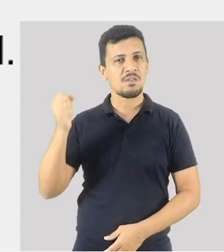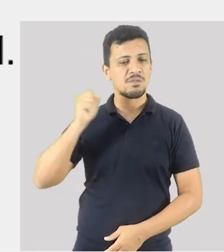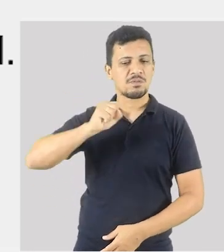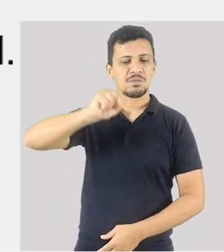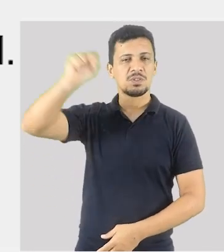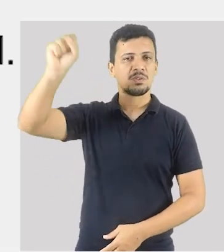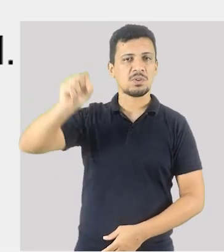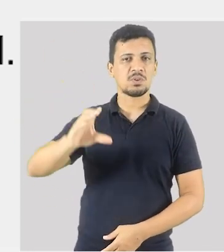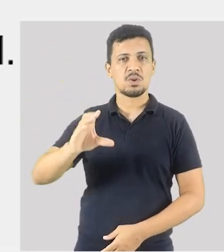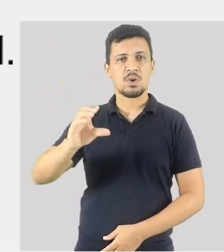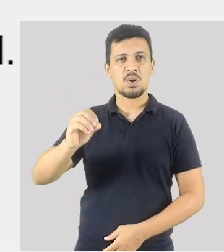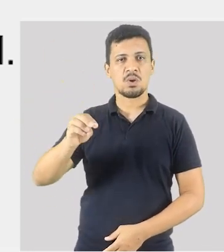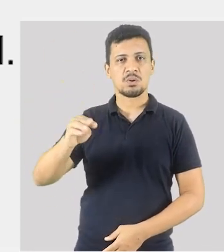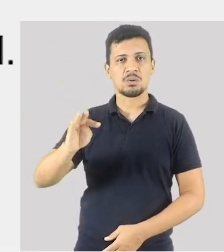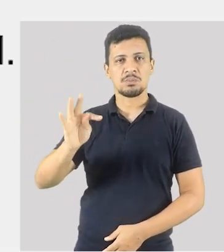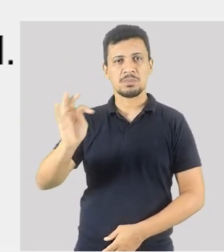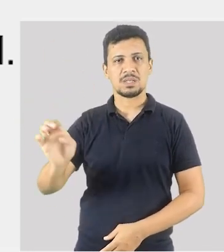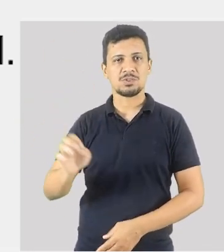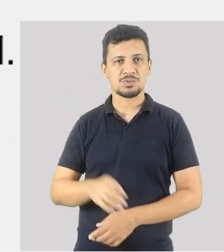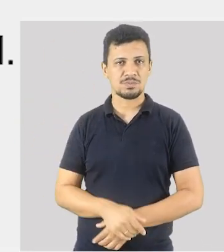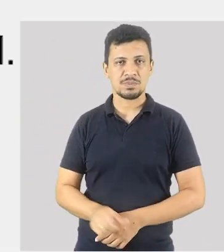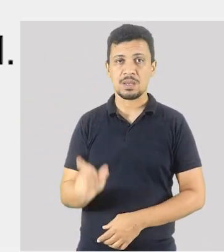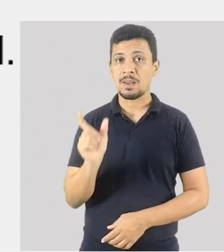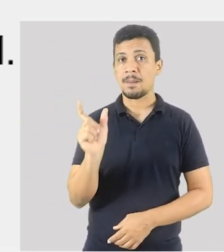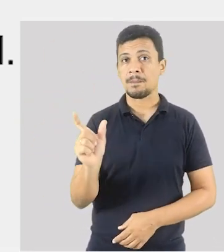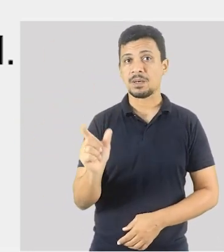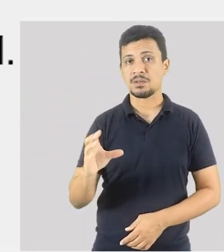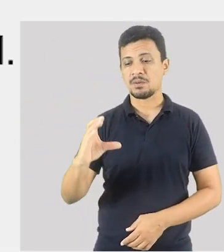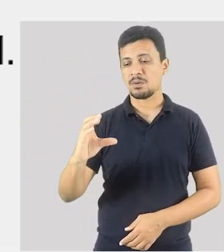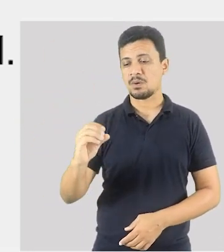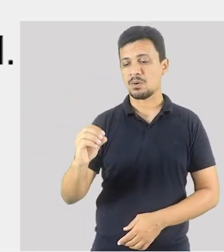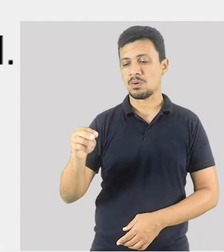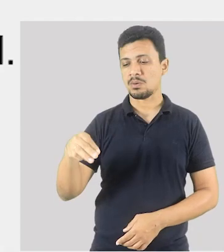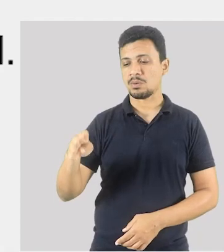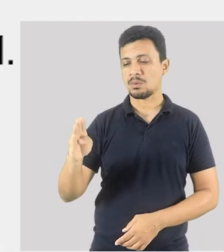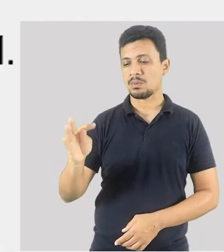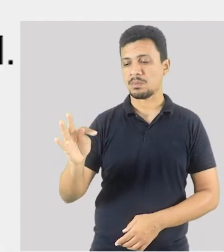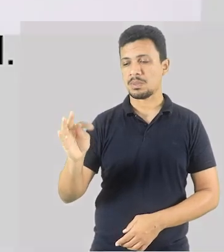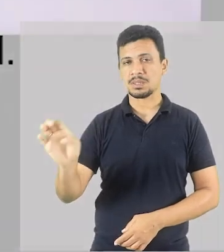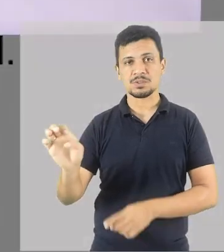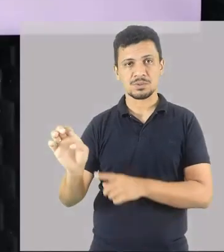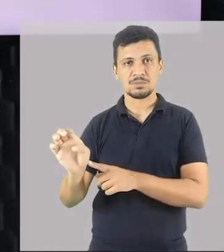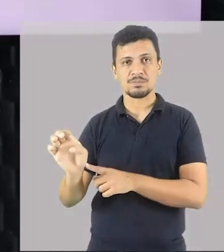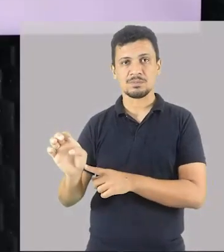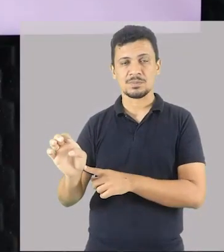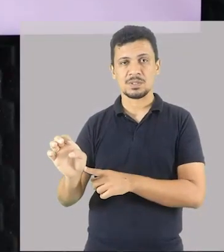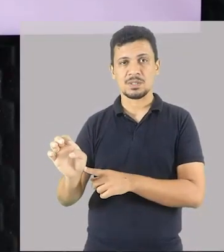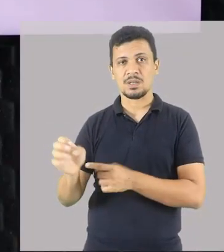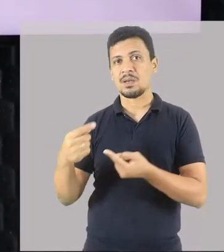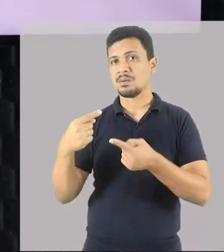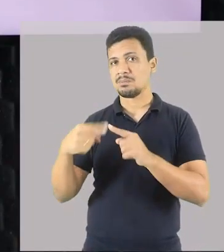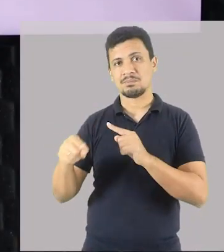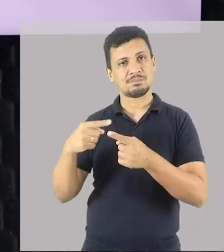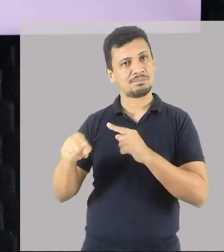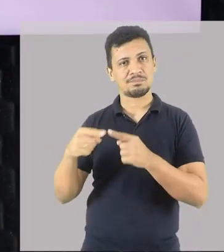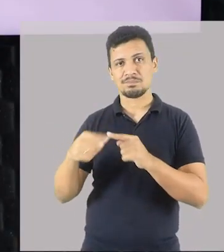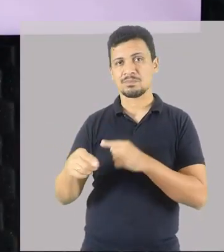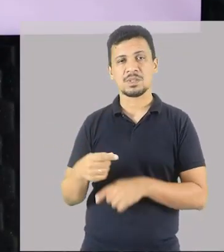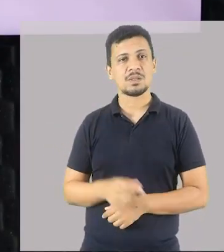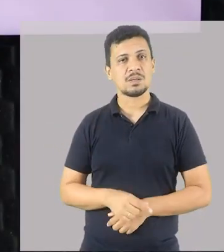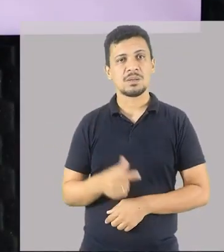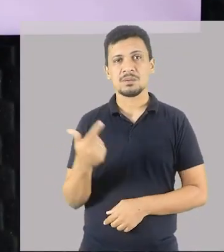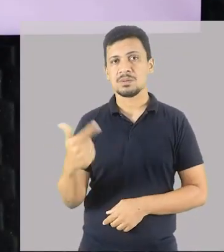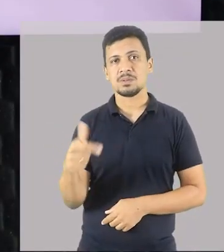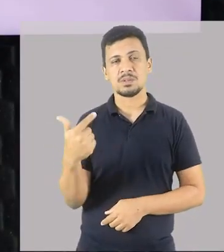do combate. Turminha, na palavra combate tem um processo de derivação. Não é a parasintética, porque eu não tenho a presença